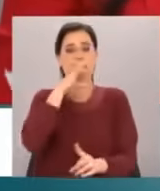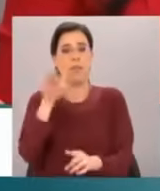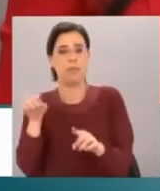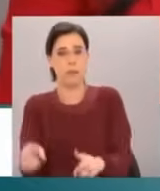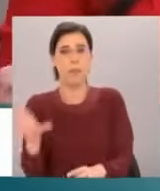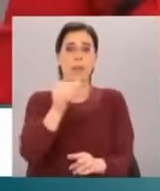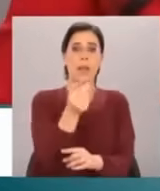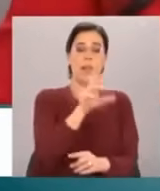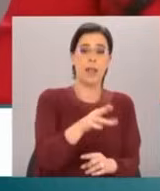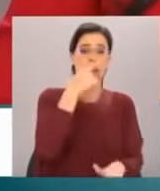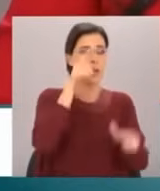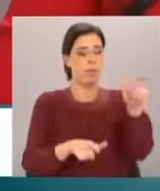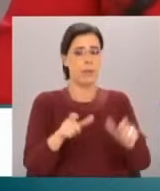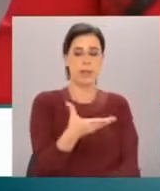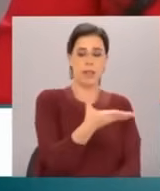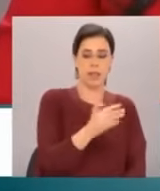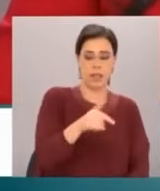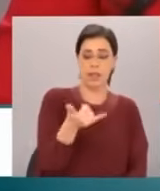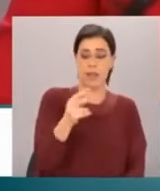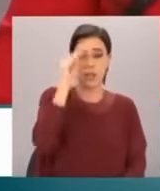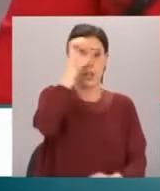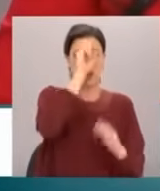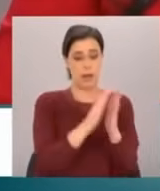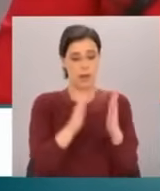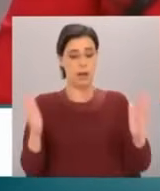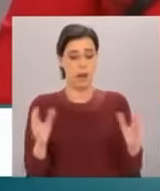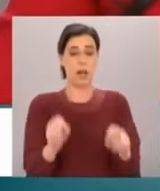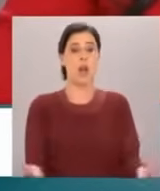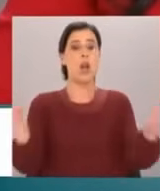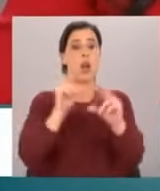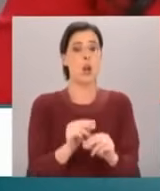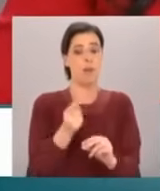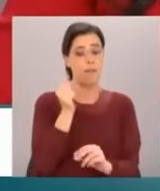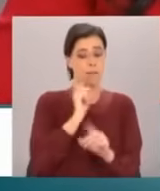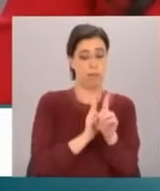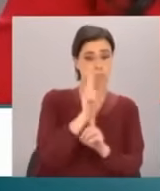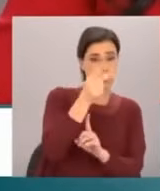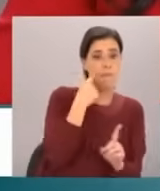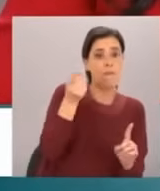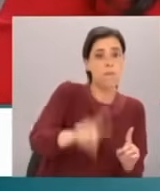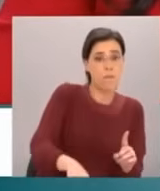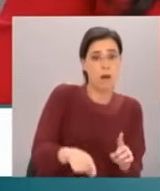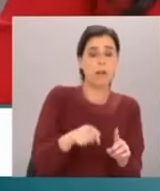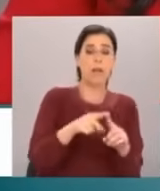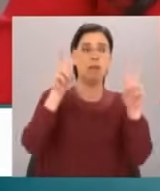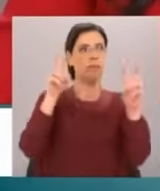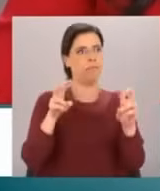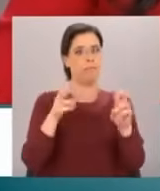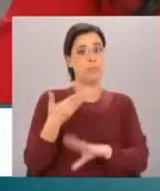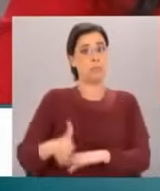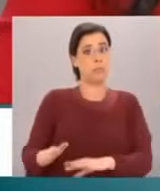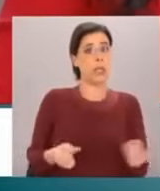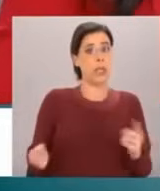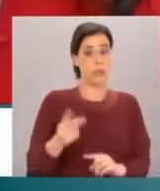família mais taxas para as pessoas de 17 a 23 de janeiro nós vamos ter uma nova subida do preço dos combustíveis tem uma aliás ficou estranhamente